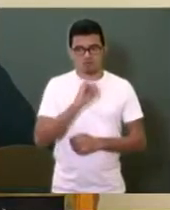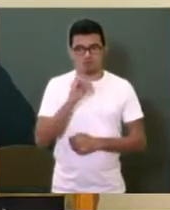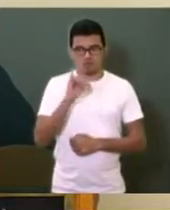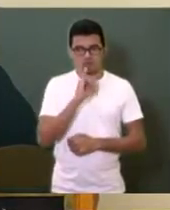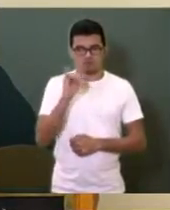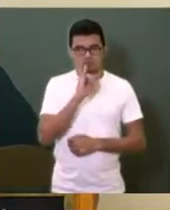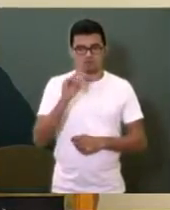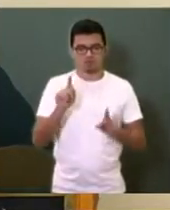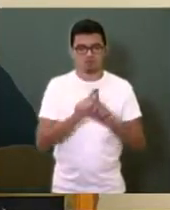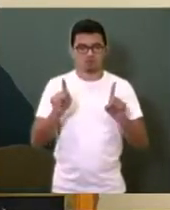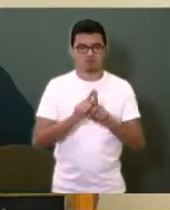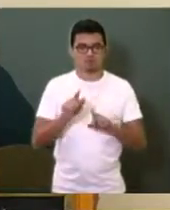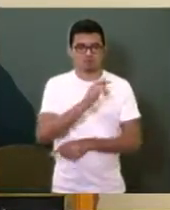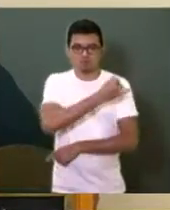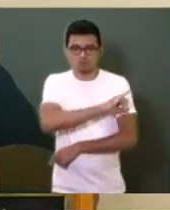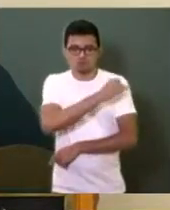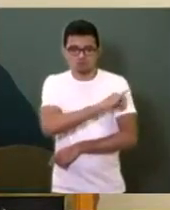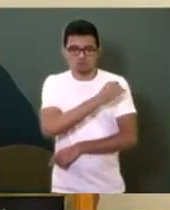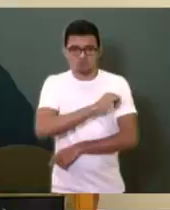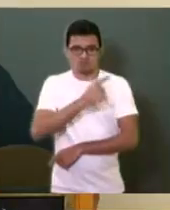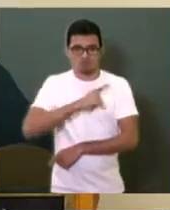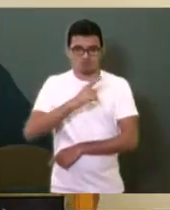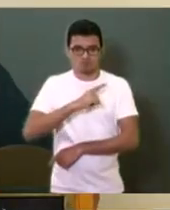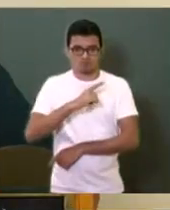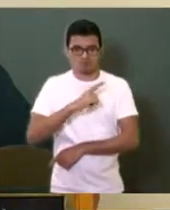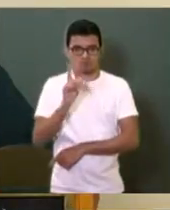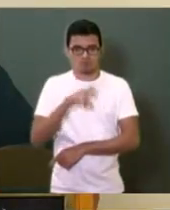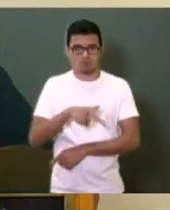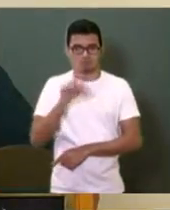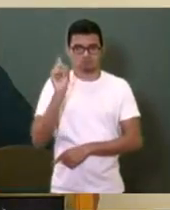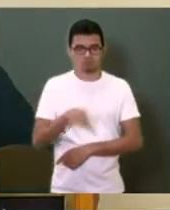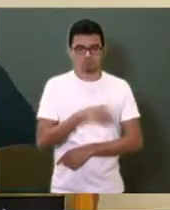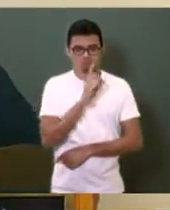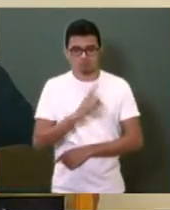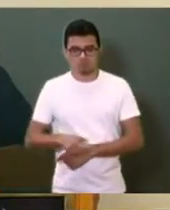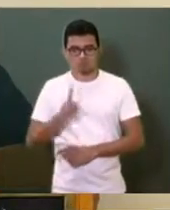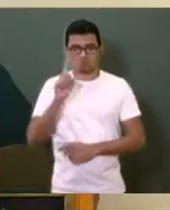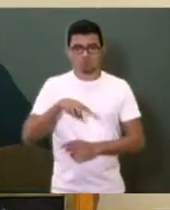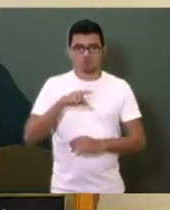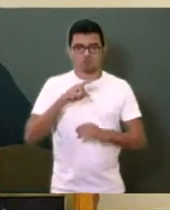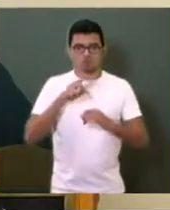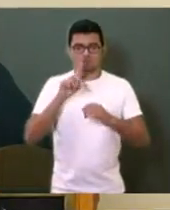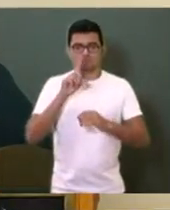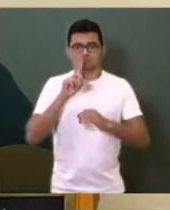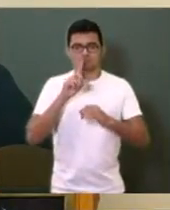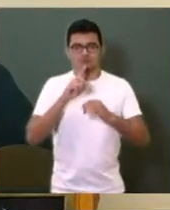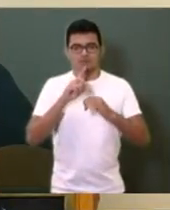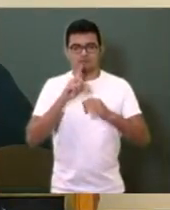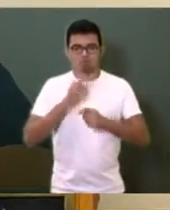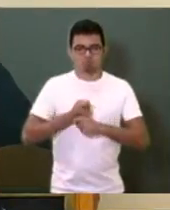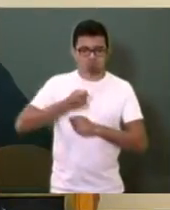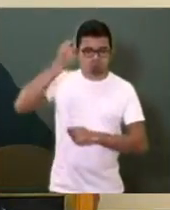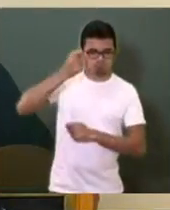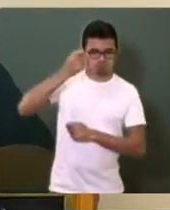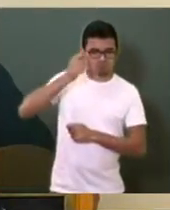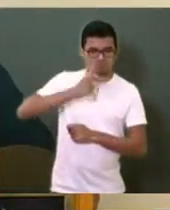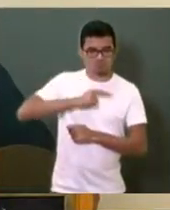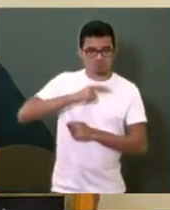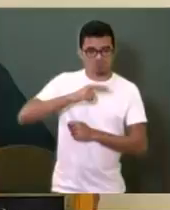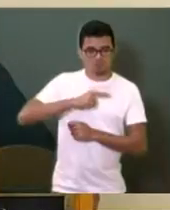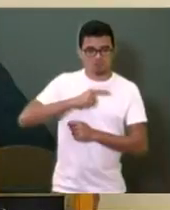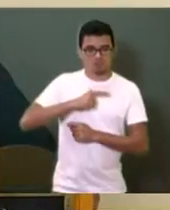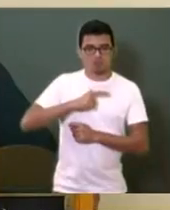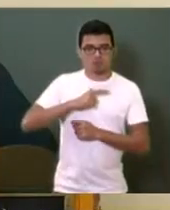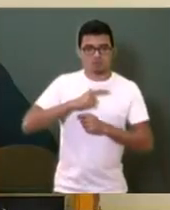janeiro aboliram fogos com barulho porque o fogos não só projeta alguns animais